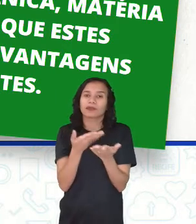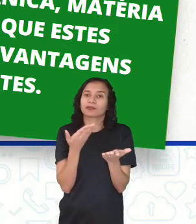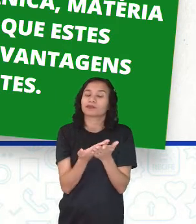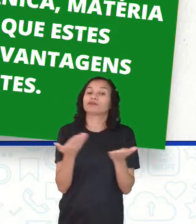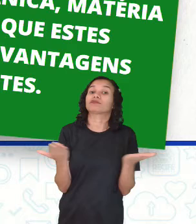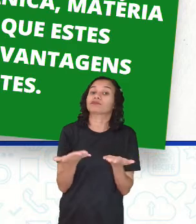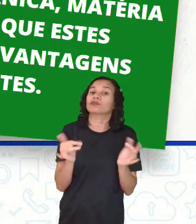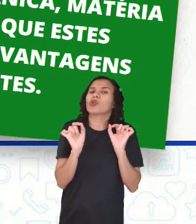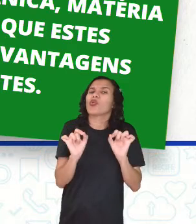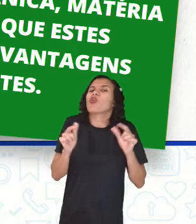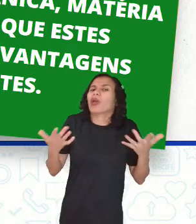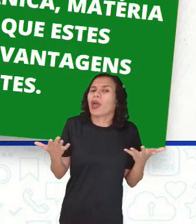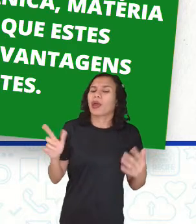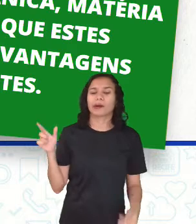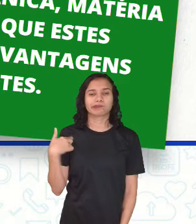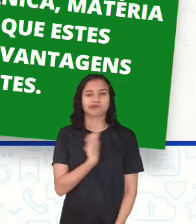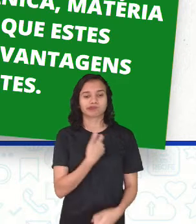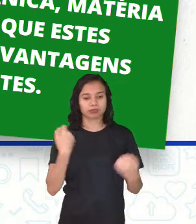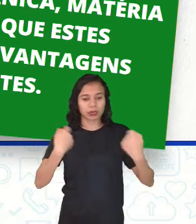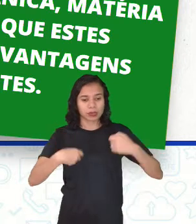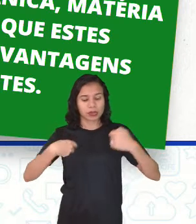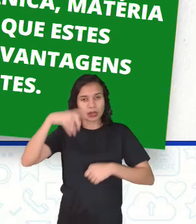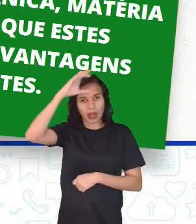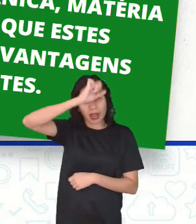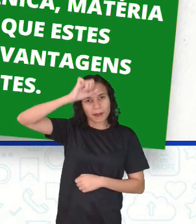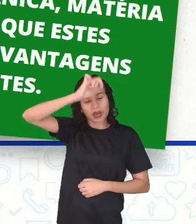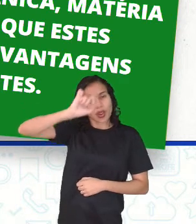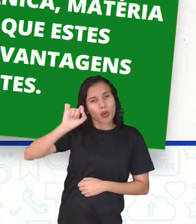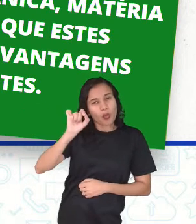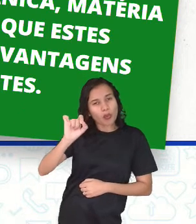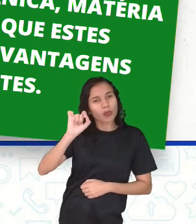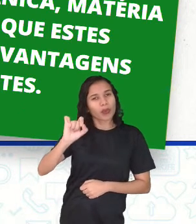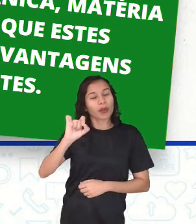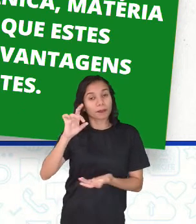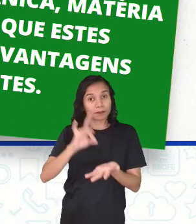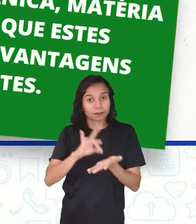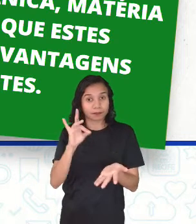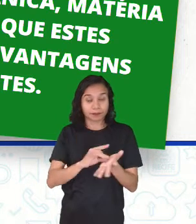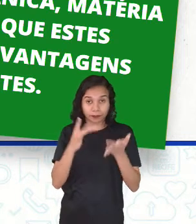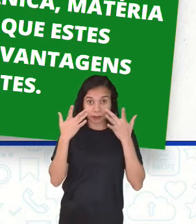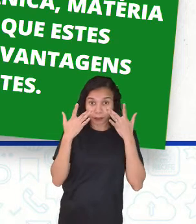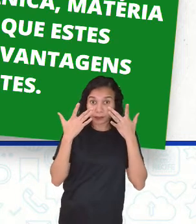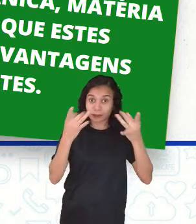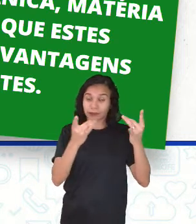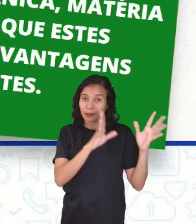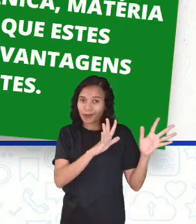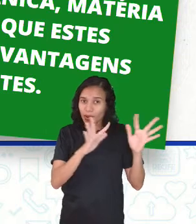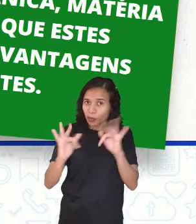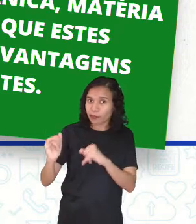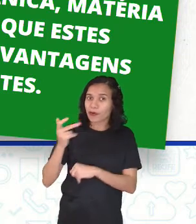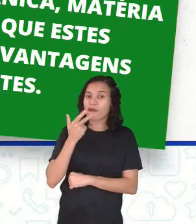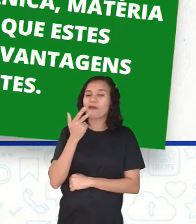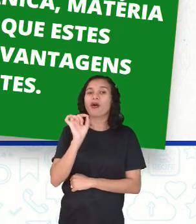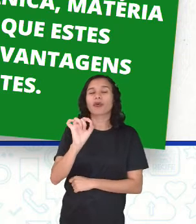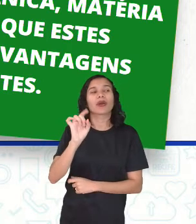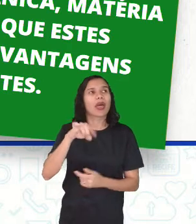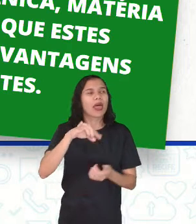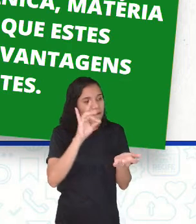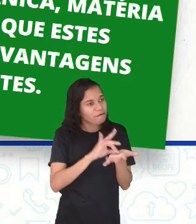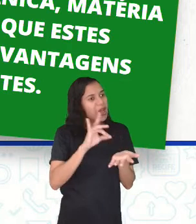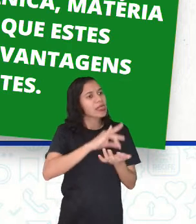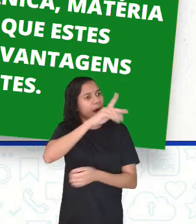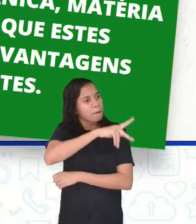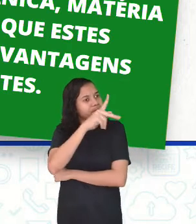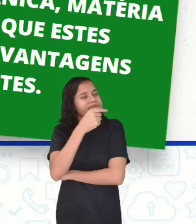o que é que a gente precisa aprender nessa aula, para que vocês fiquem bastante atentos e no final a gente possa dizer, realmente,